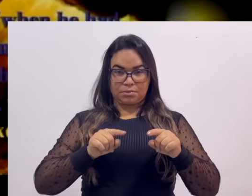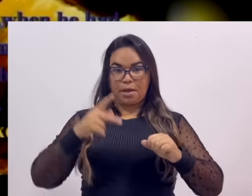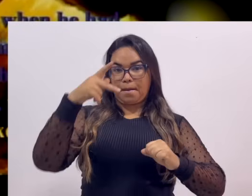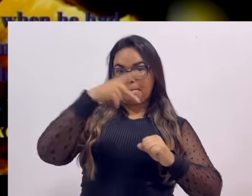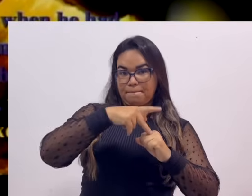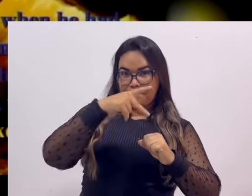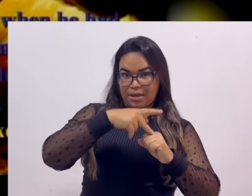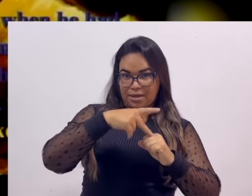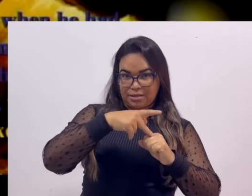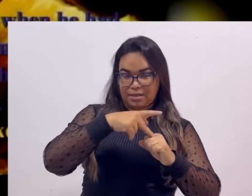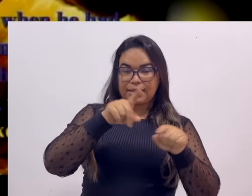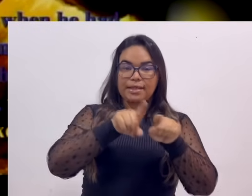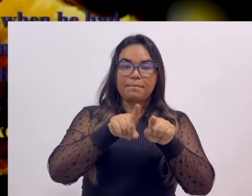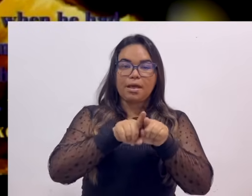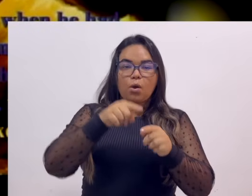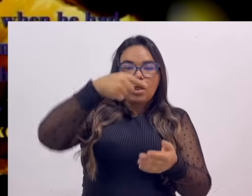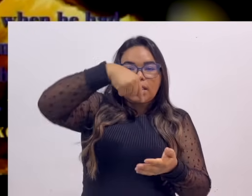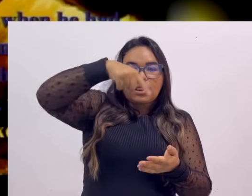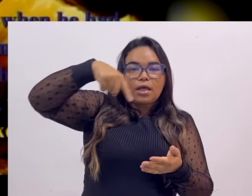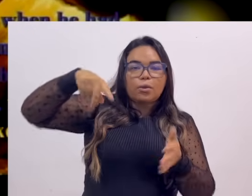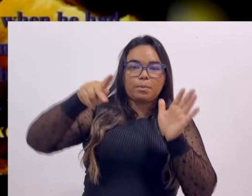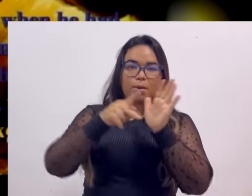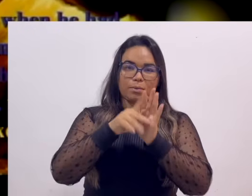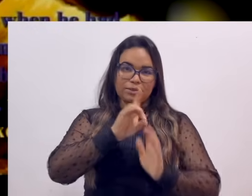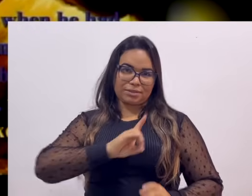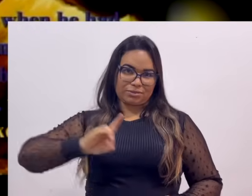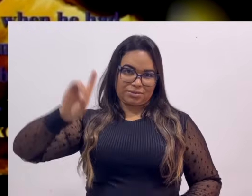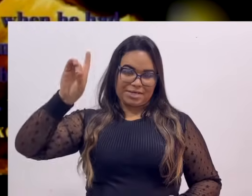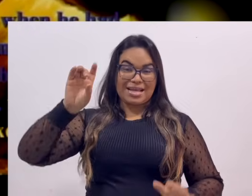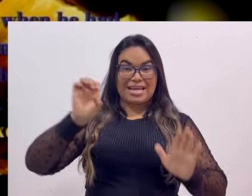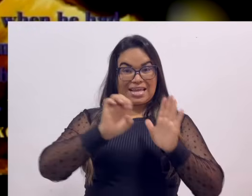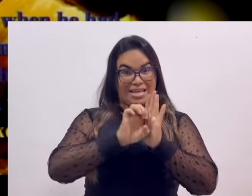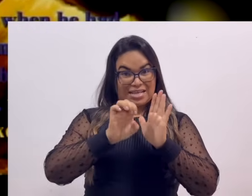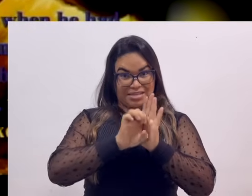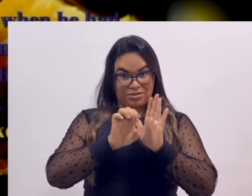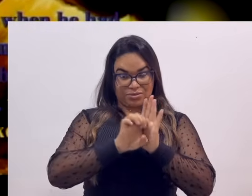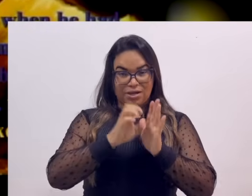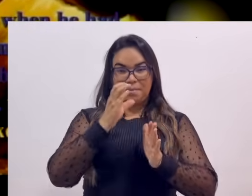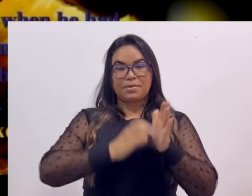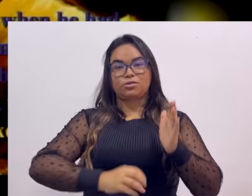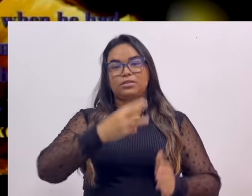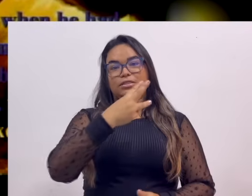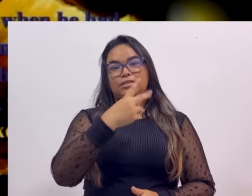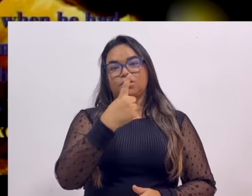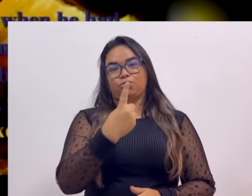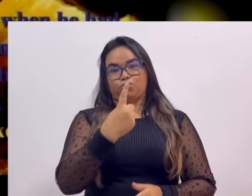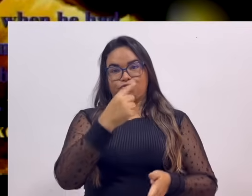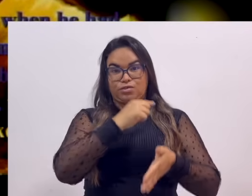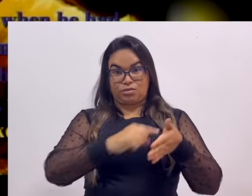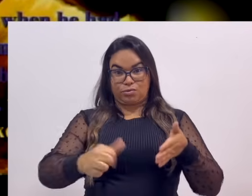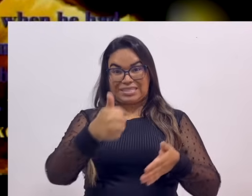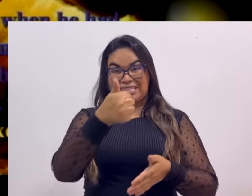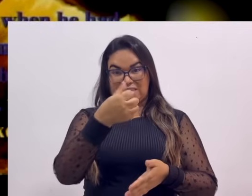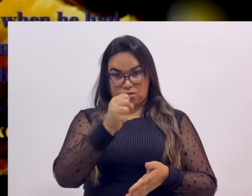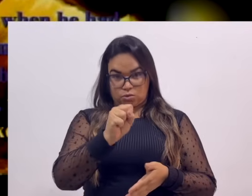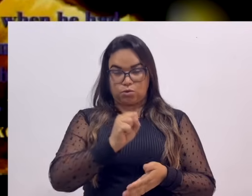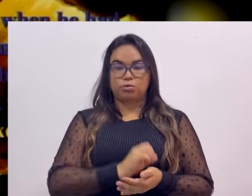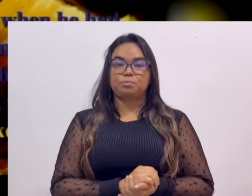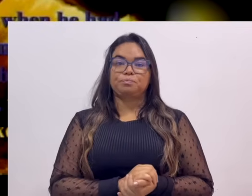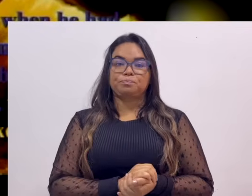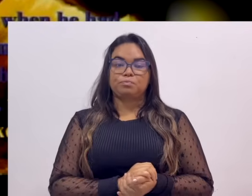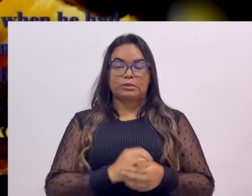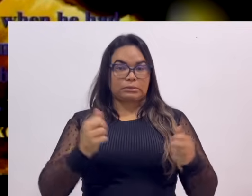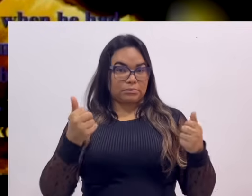e o dedo de Deus em segundo plano. E Êxodo capítulo 31, versículo 18 diz, E deu a